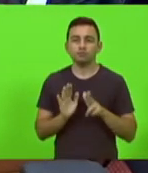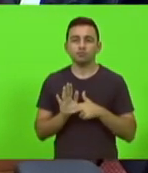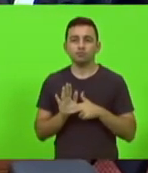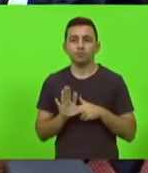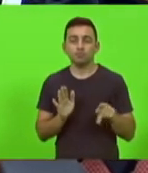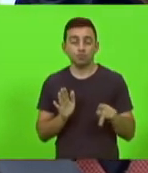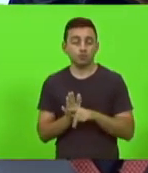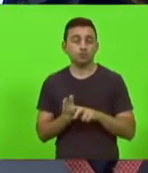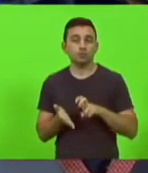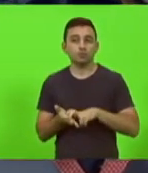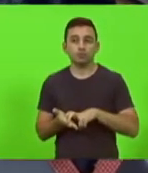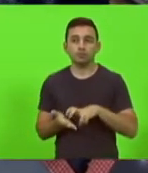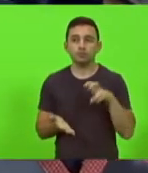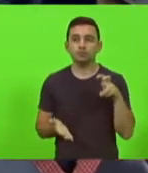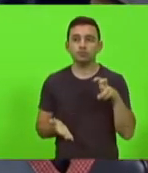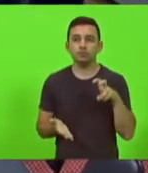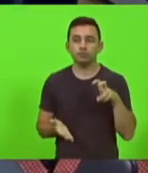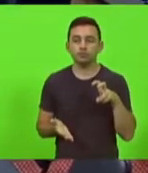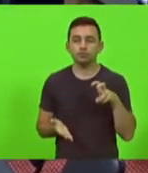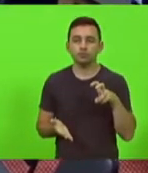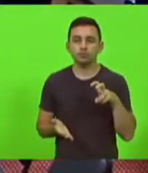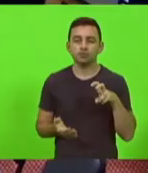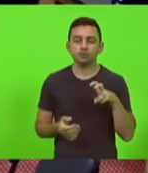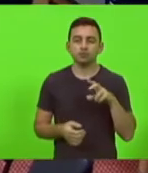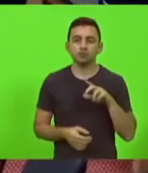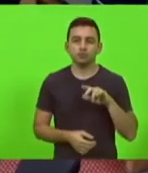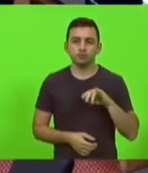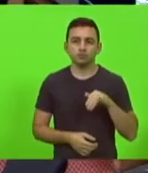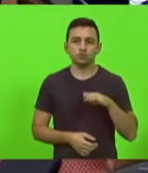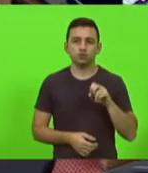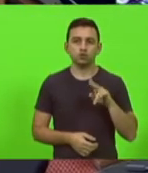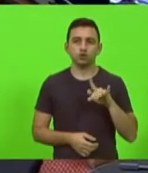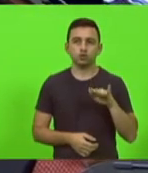manhã, prefeito Jorge